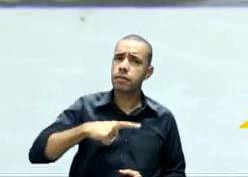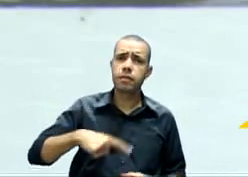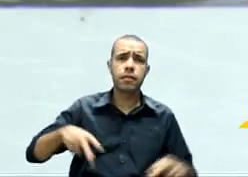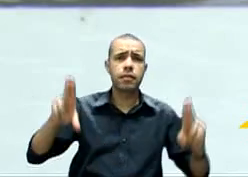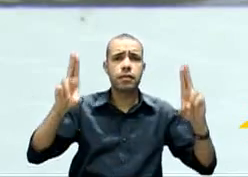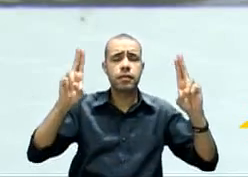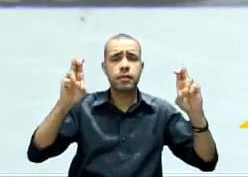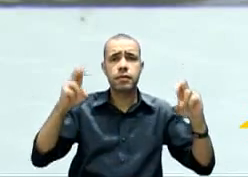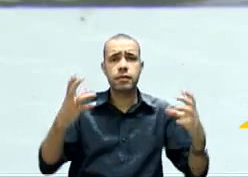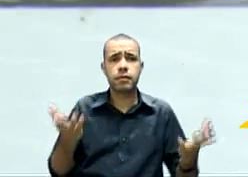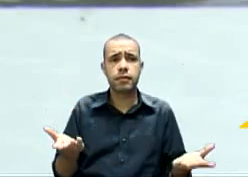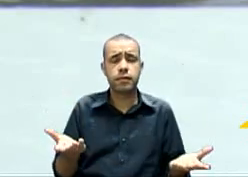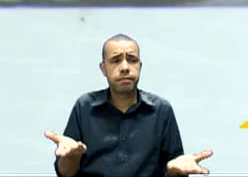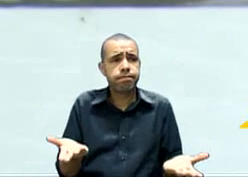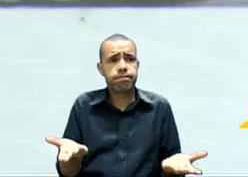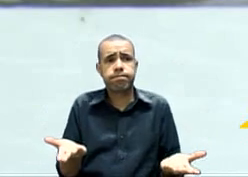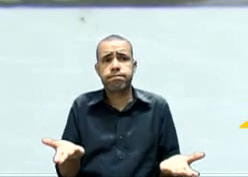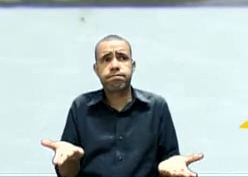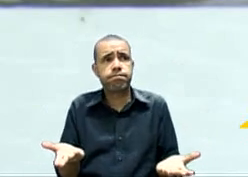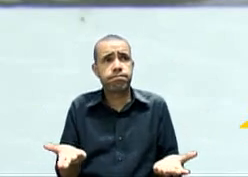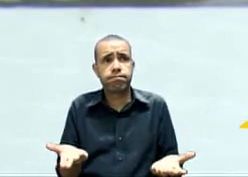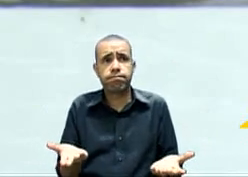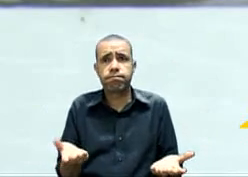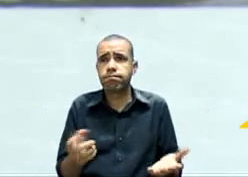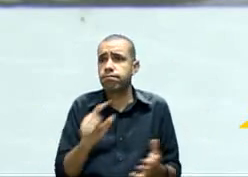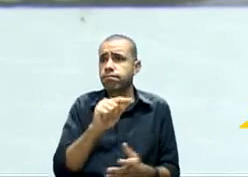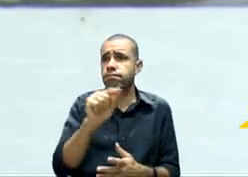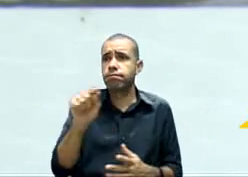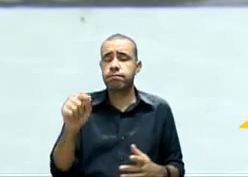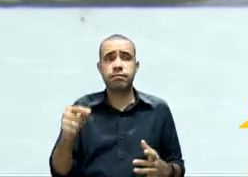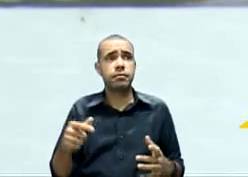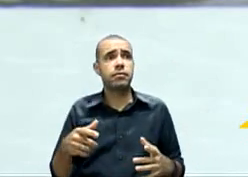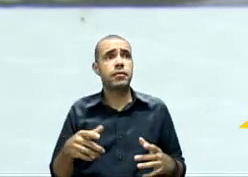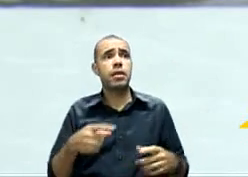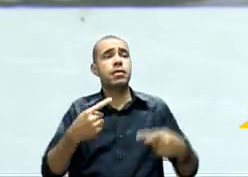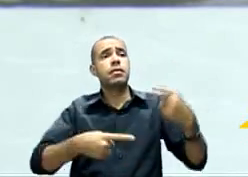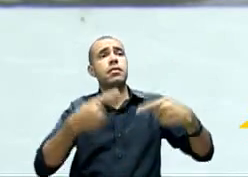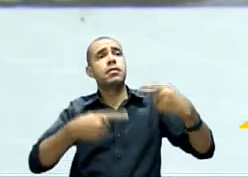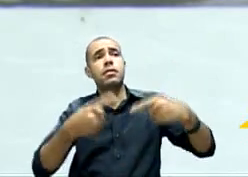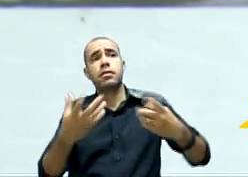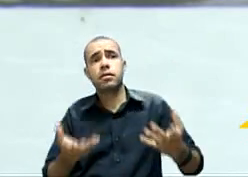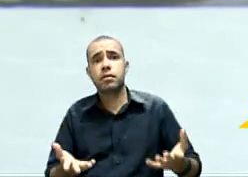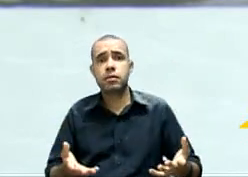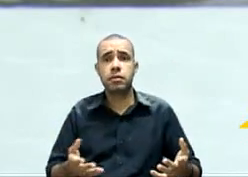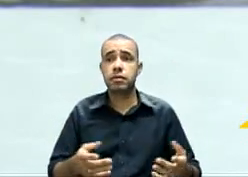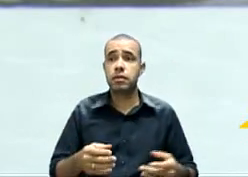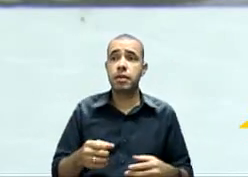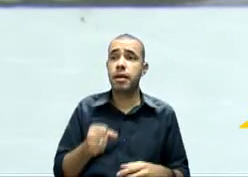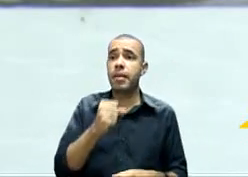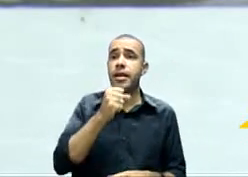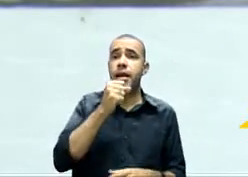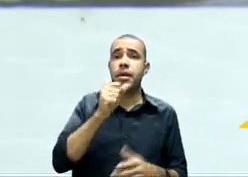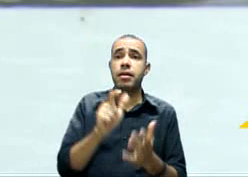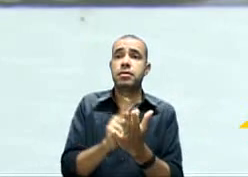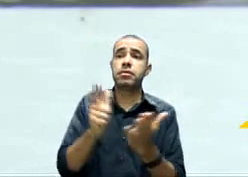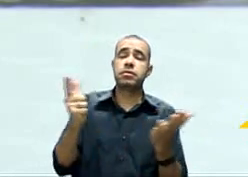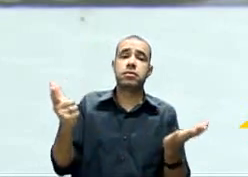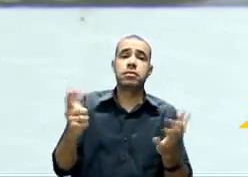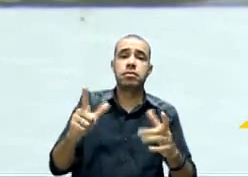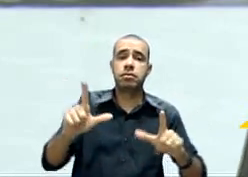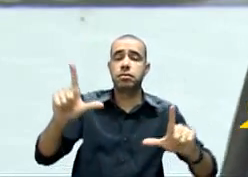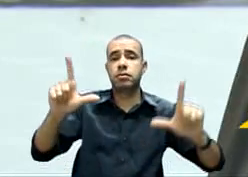que eu não vejo comoção, eu não vejo discussão. A mídia, essa mídia